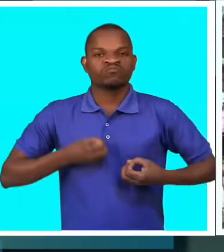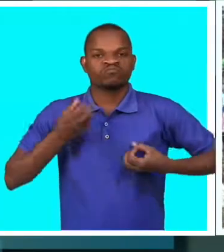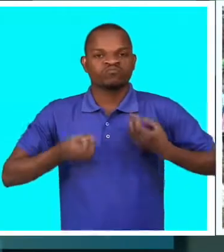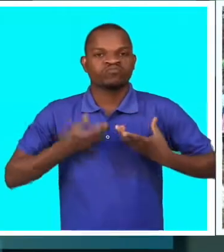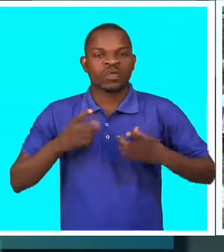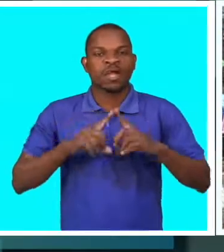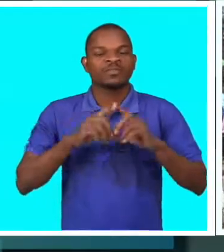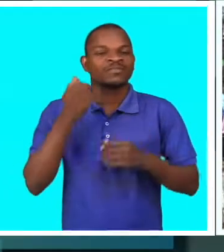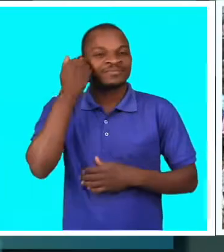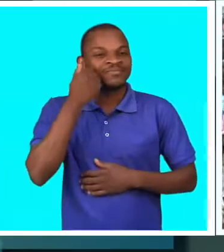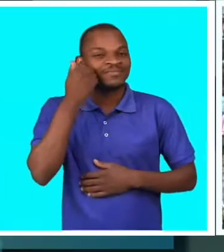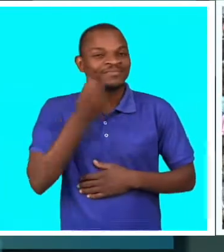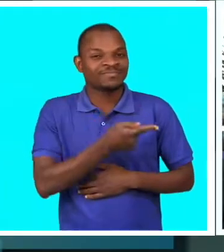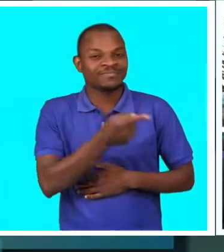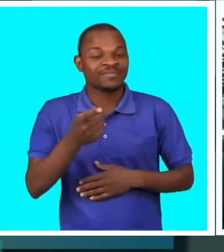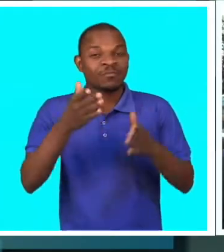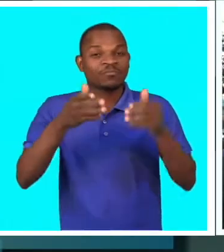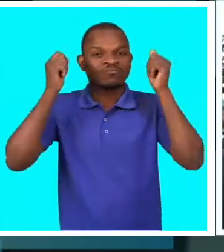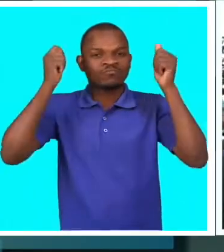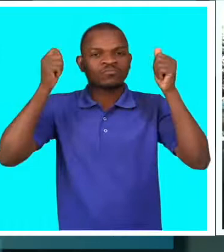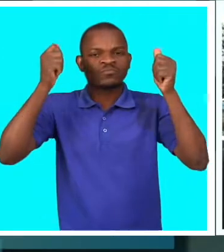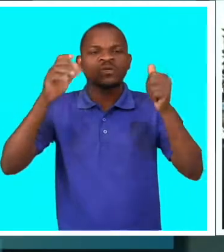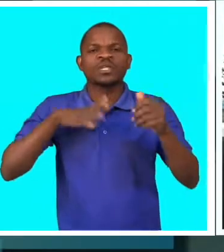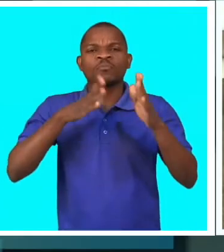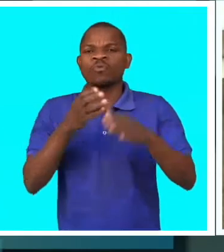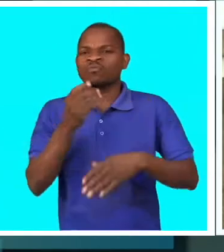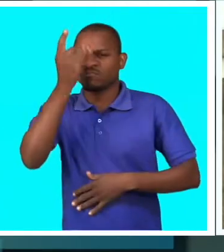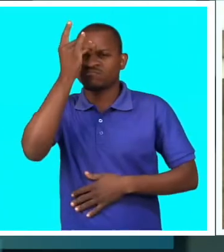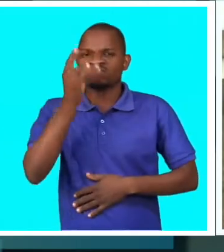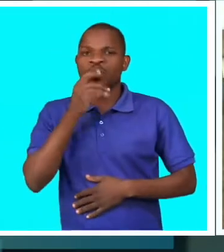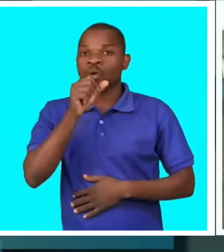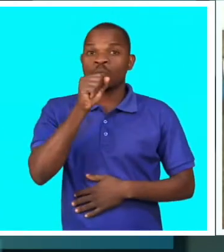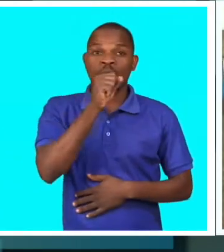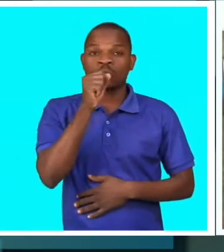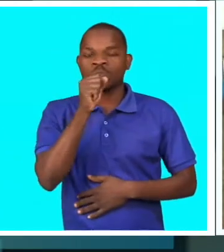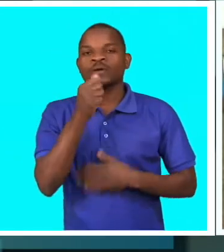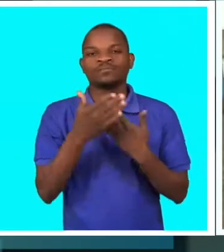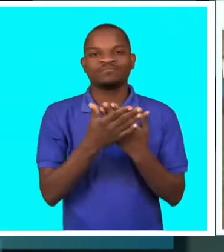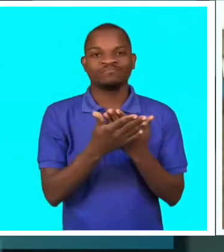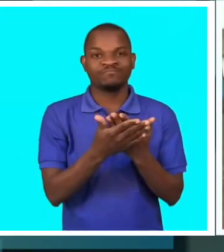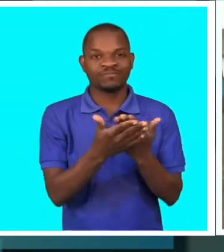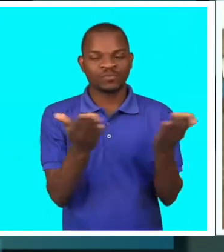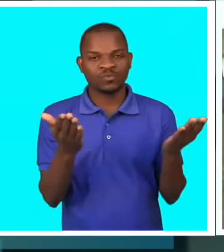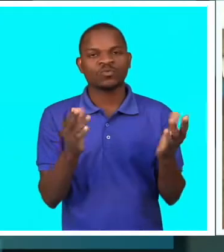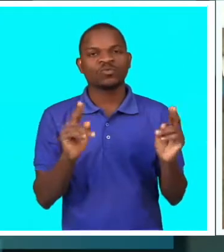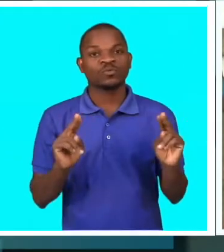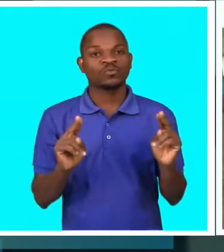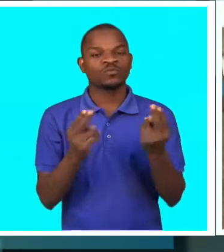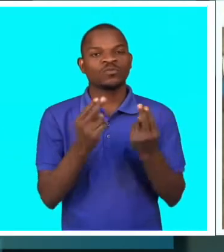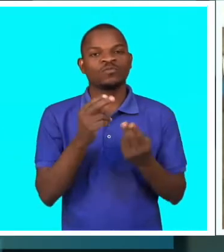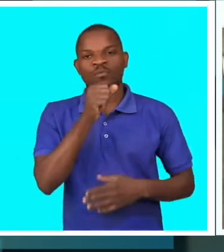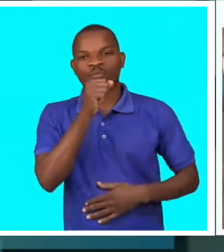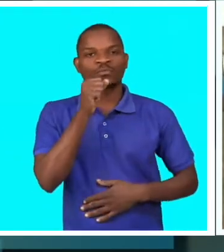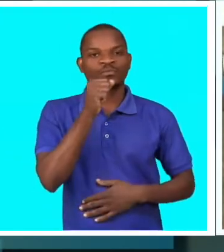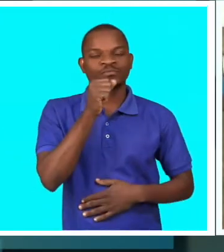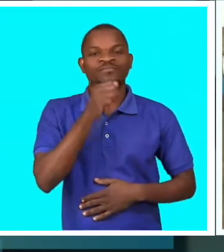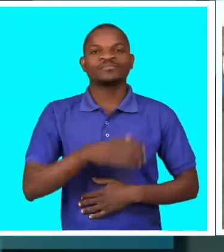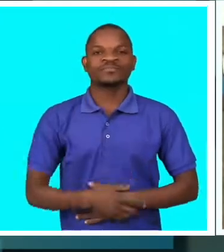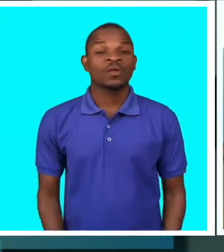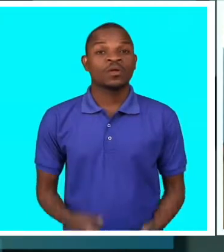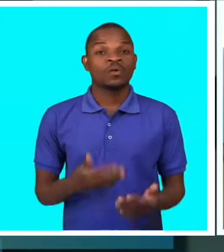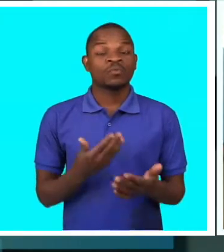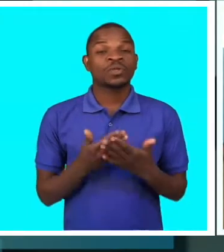Como revelação de carinho dos adeptos, o artista moçambicano Tinito apresentou a nova direção tricolor com uma faixa